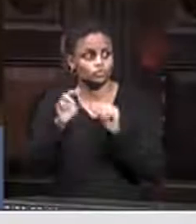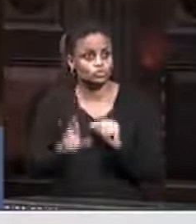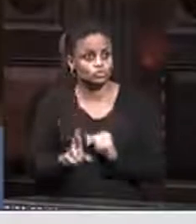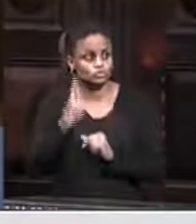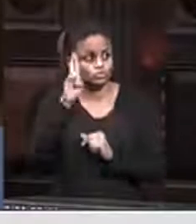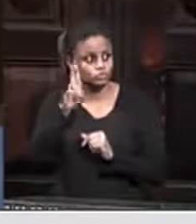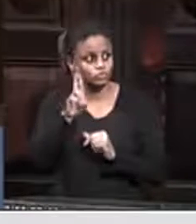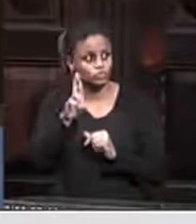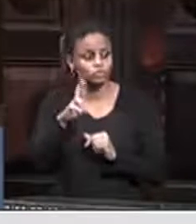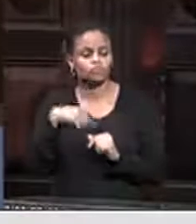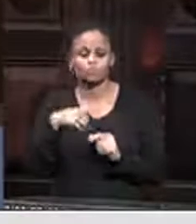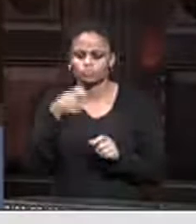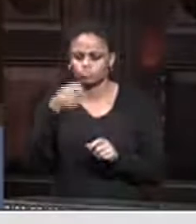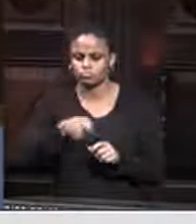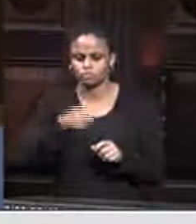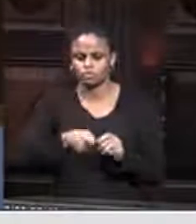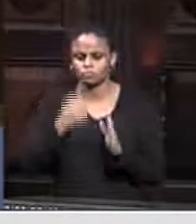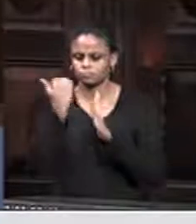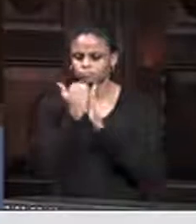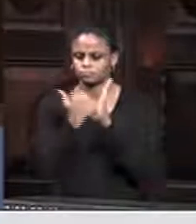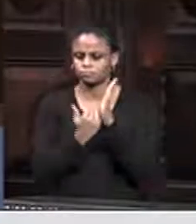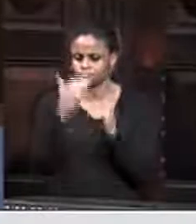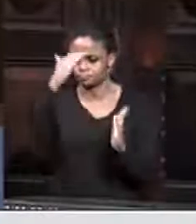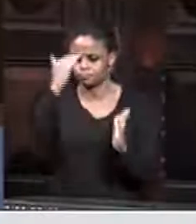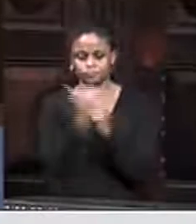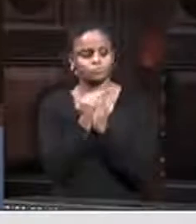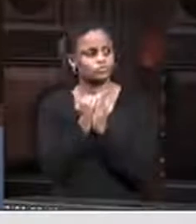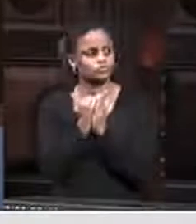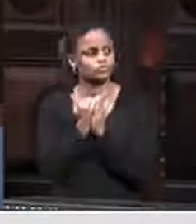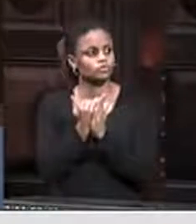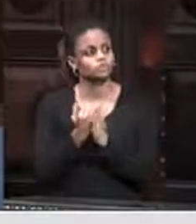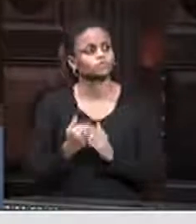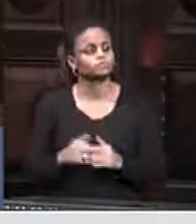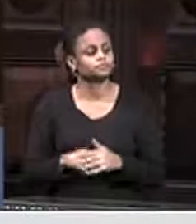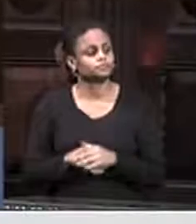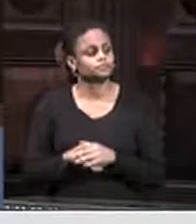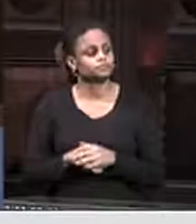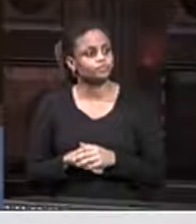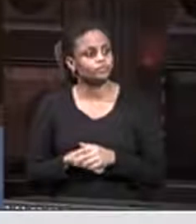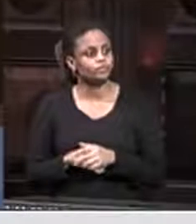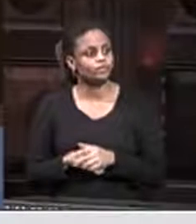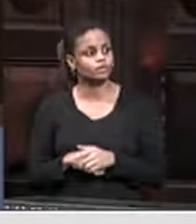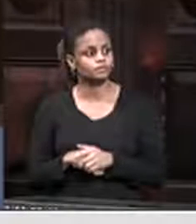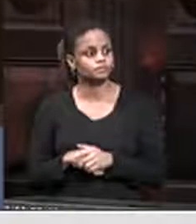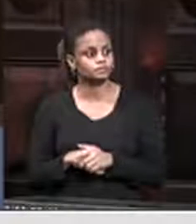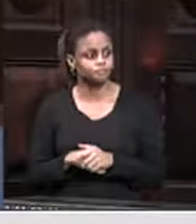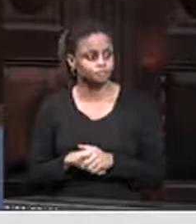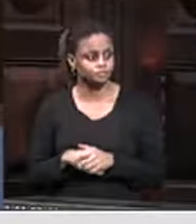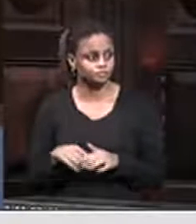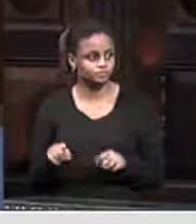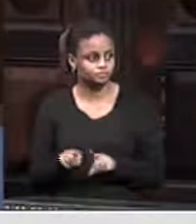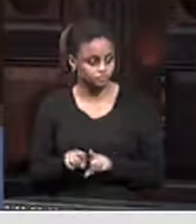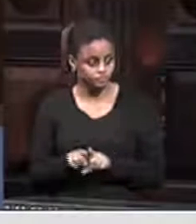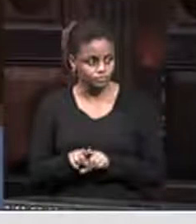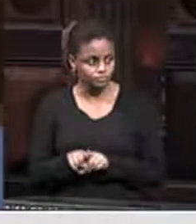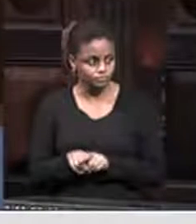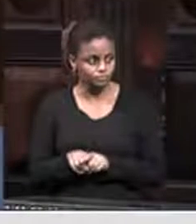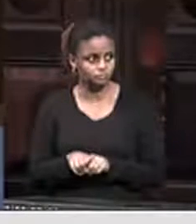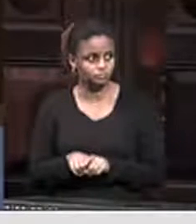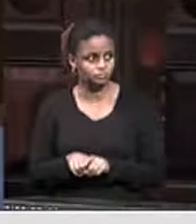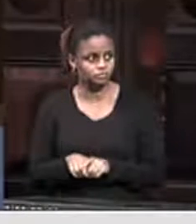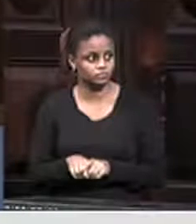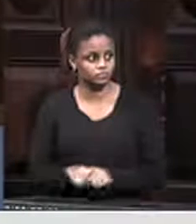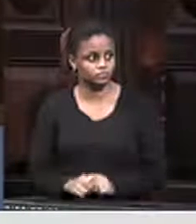cumpram o mínimo de requisitos e nós não tenhamos, no controle do acesso àquele que vai